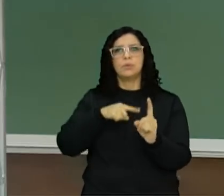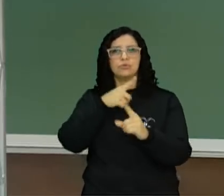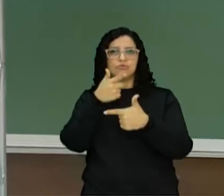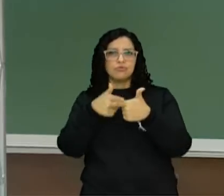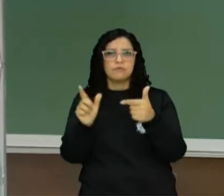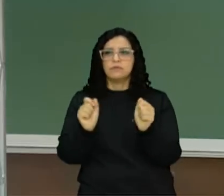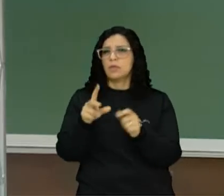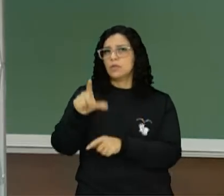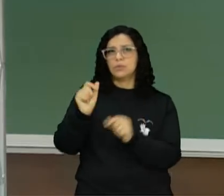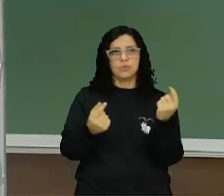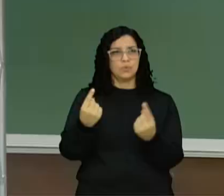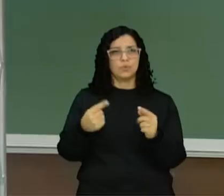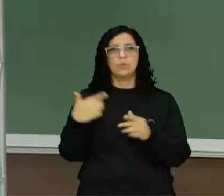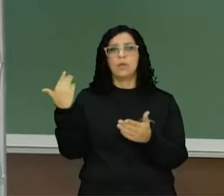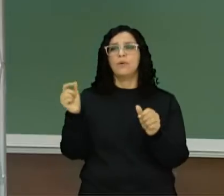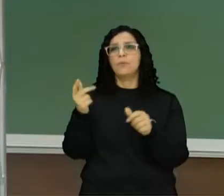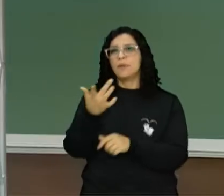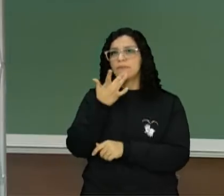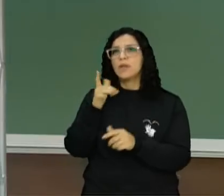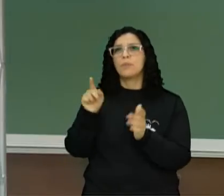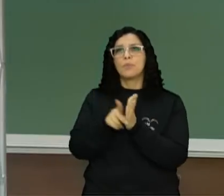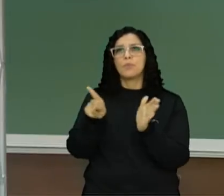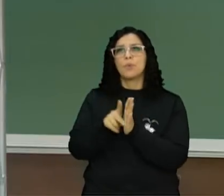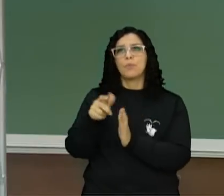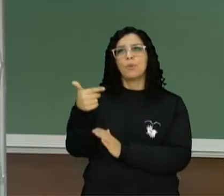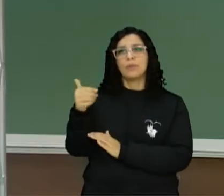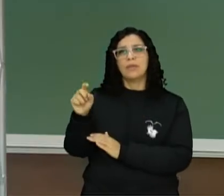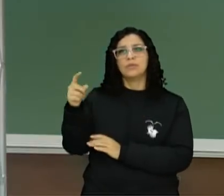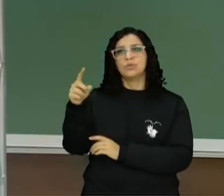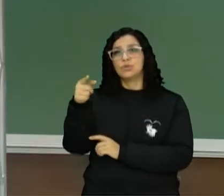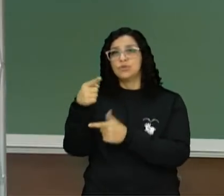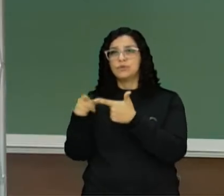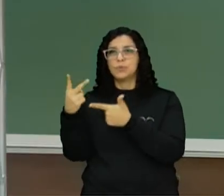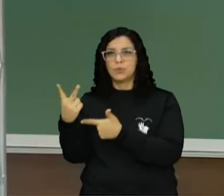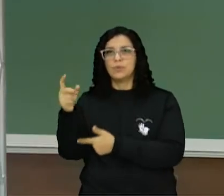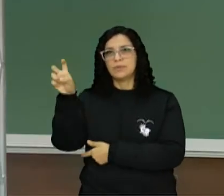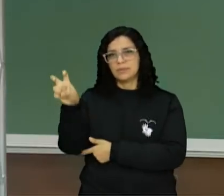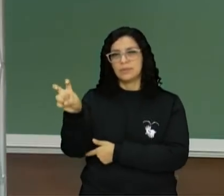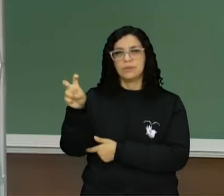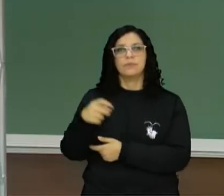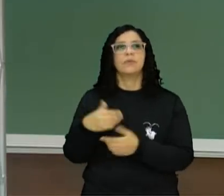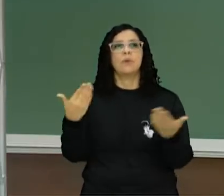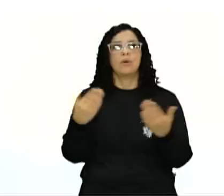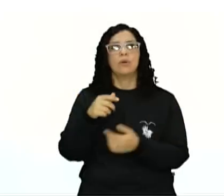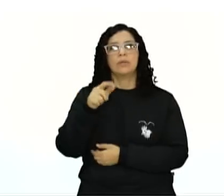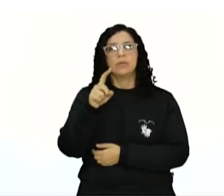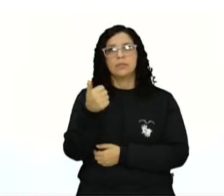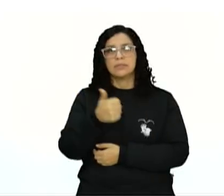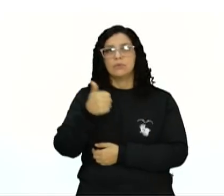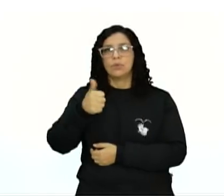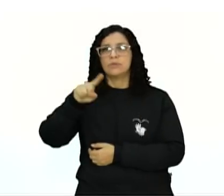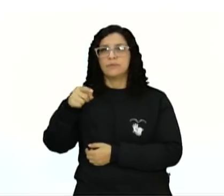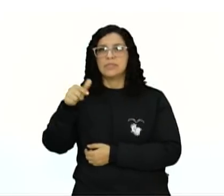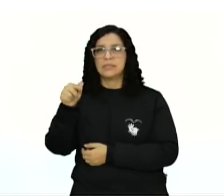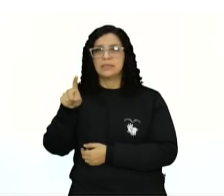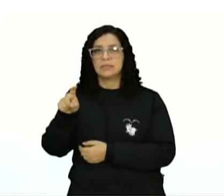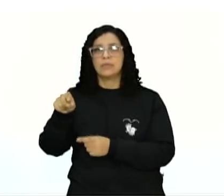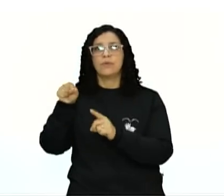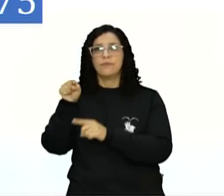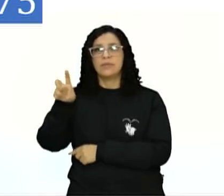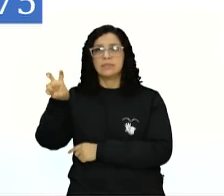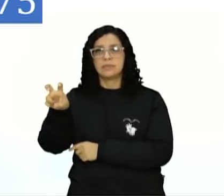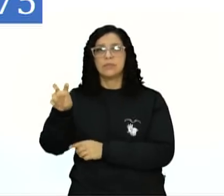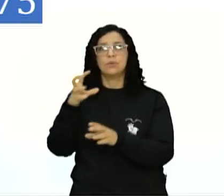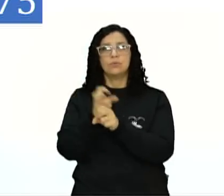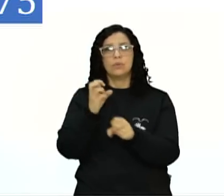dividir, você que escolhe. Aqui eu preferi dividir o 10 por 2, tá? 10 divididos por 2 fica 5. Multiplicando pela soma que nós